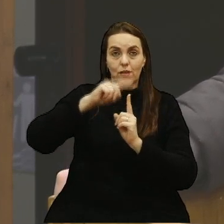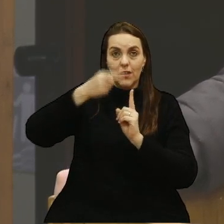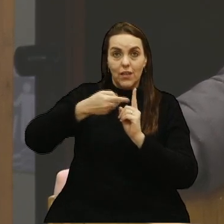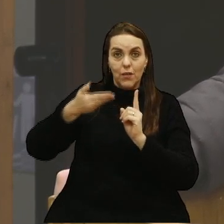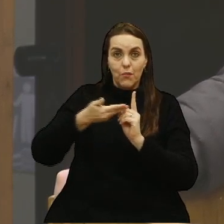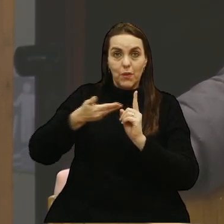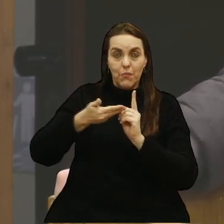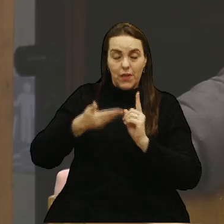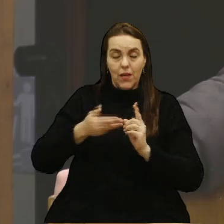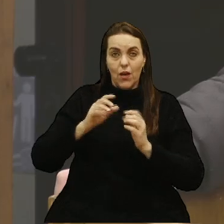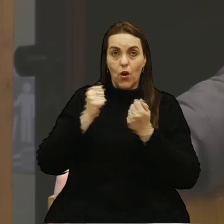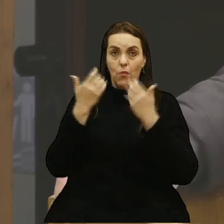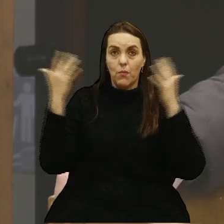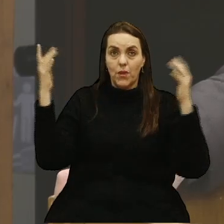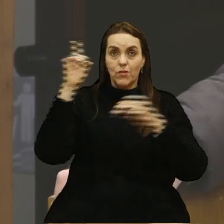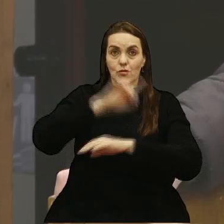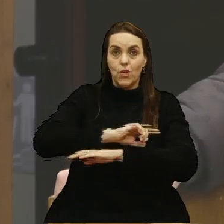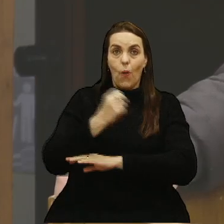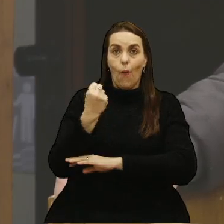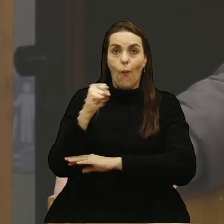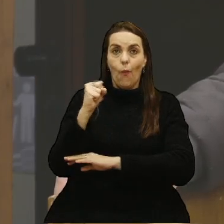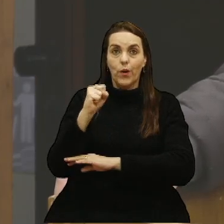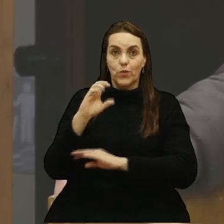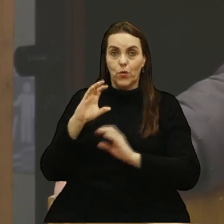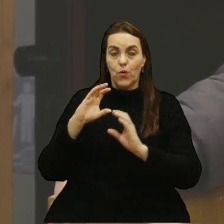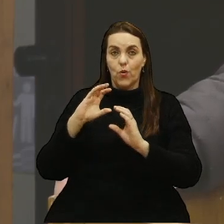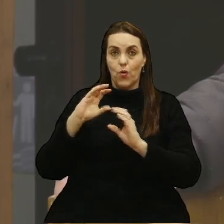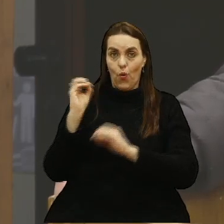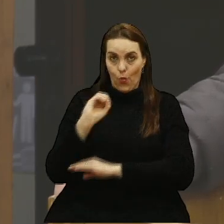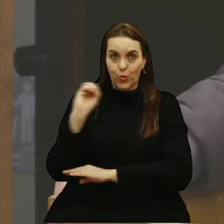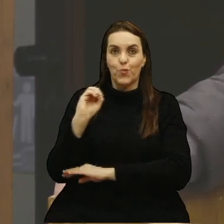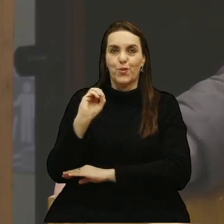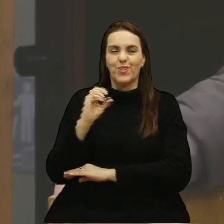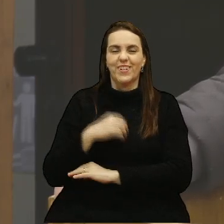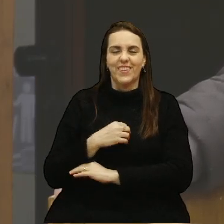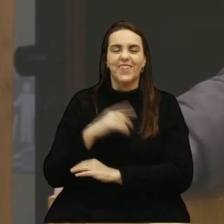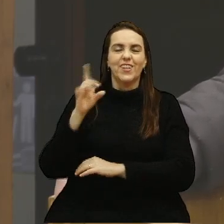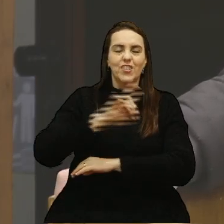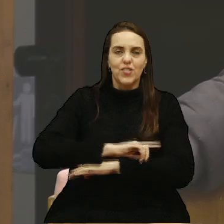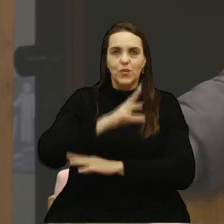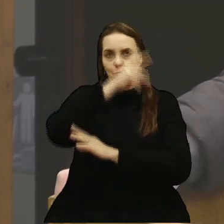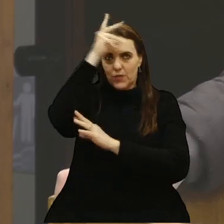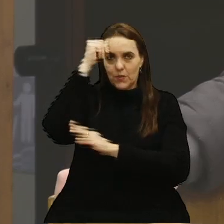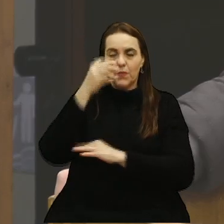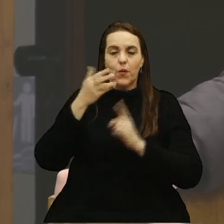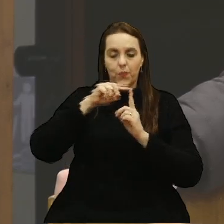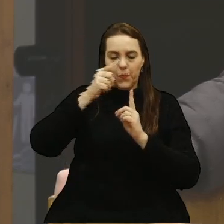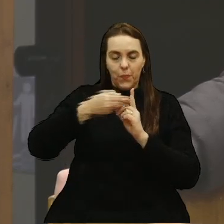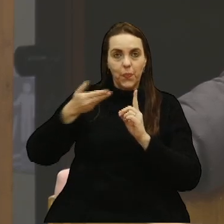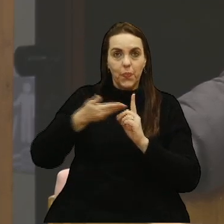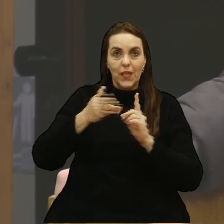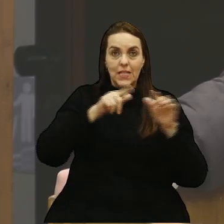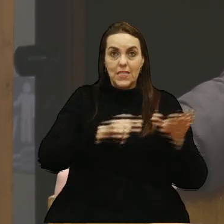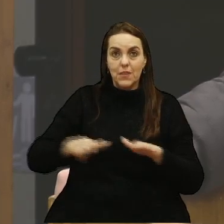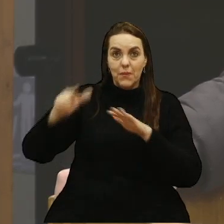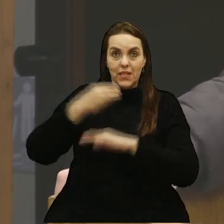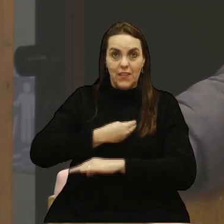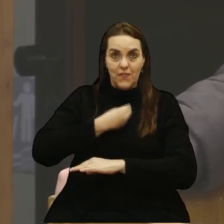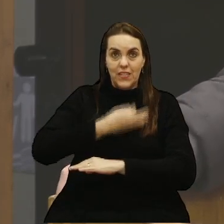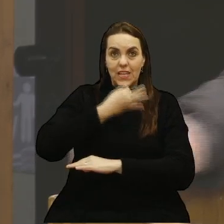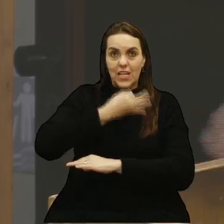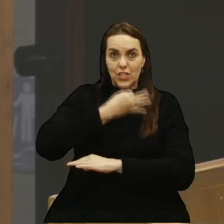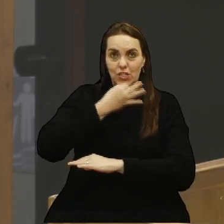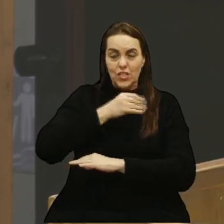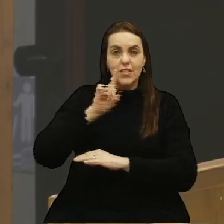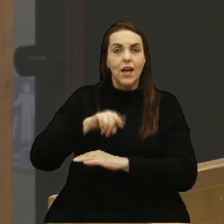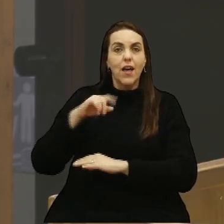então, no dia 8 de outubro. A criação desse Dia Municipal do Nascituro e da Semana da Vida em Caxias do Sul é uma iniciativa que visa reforçar a